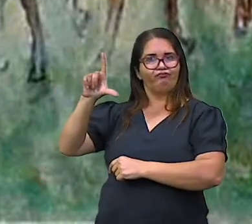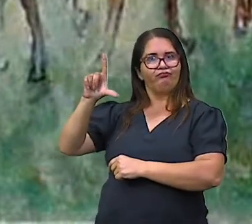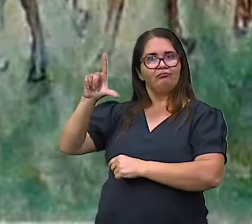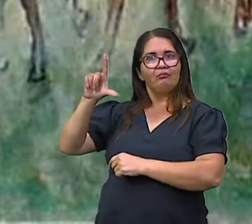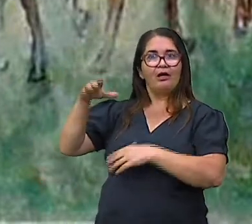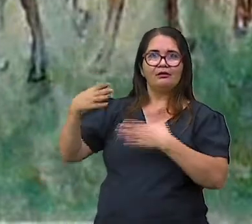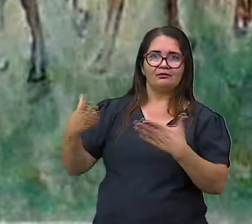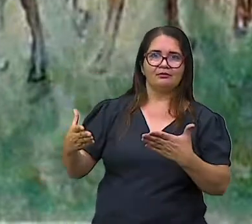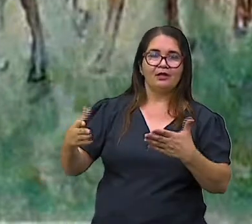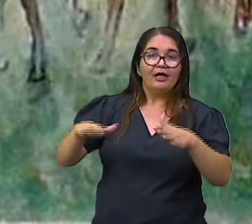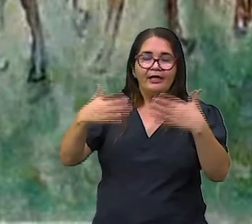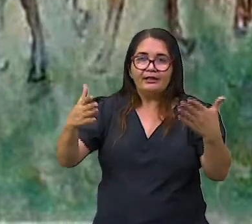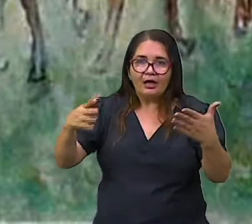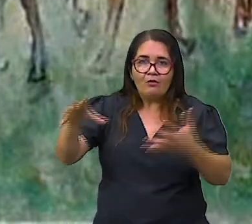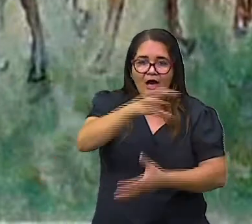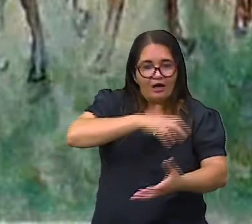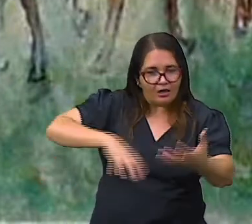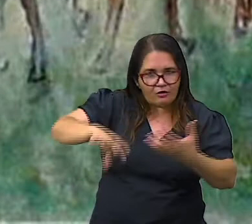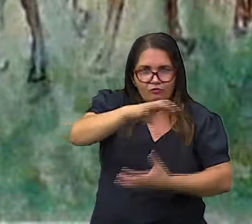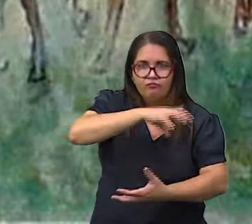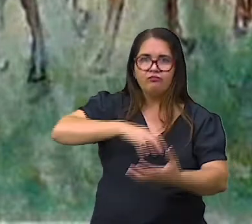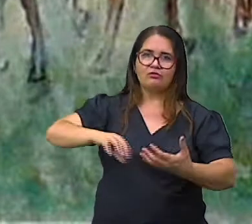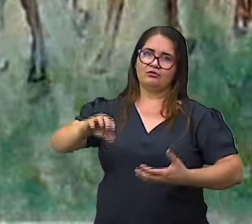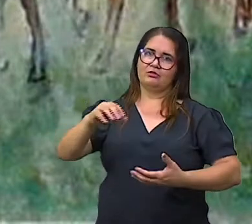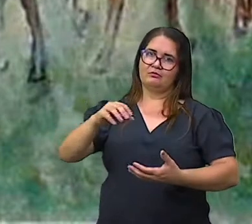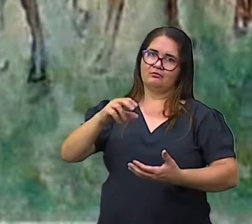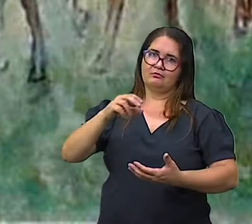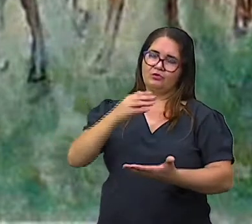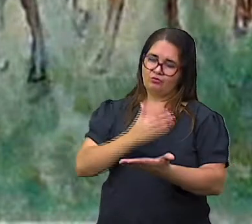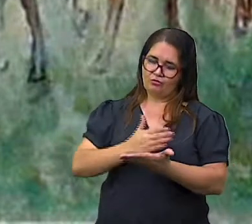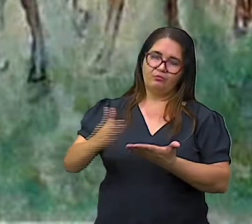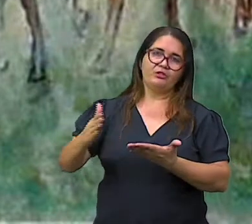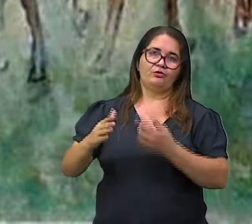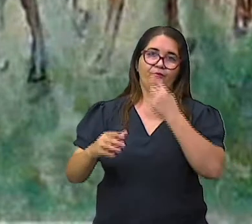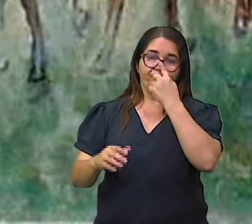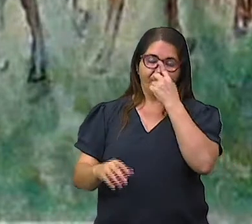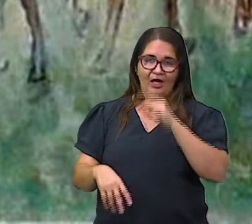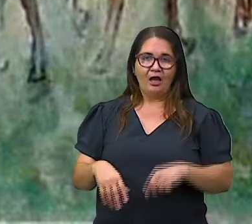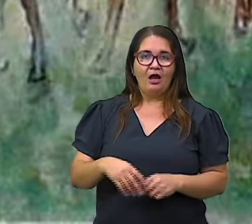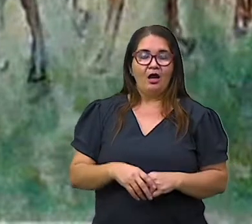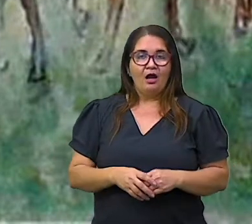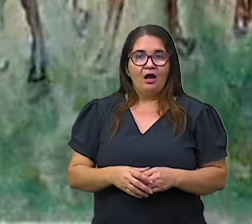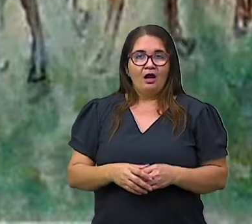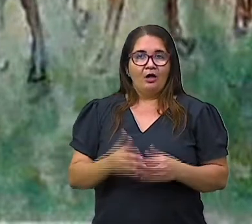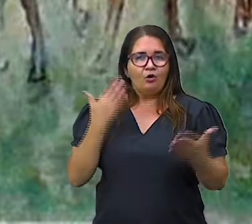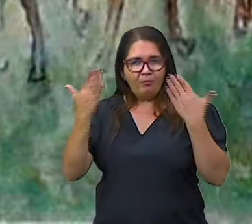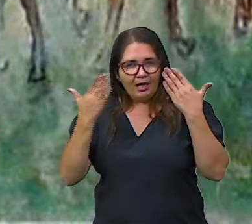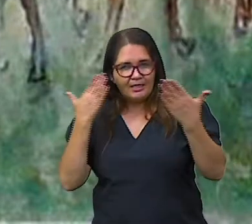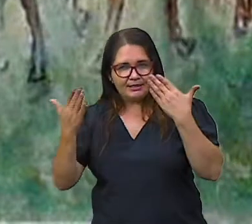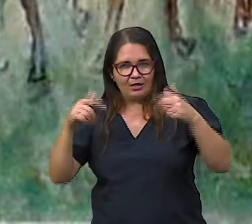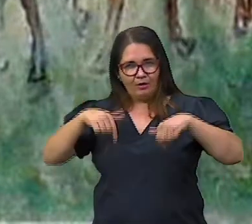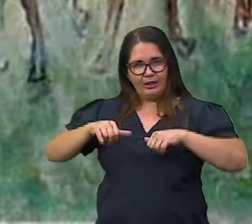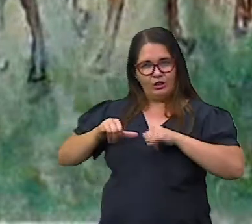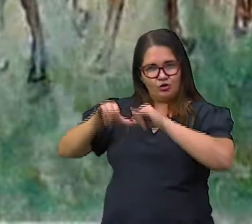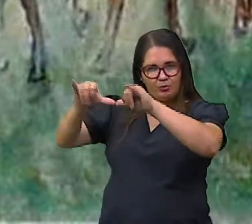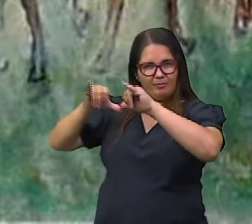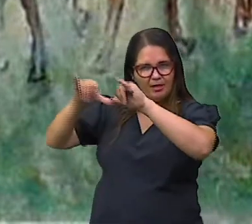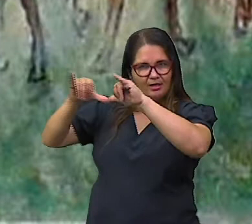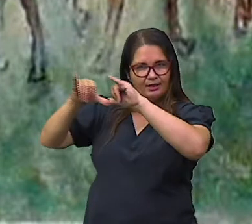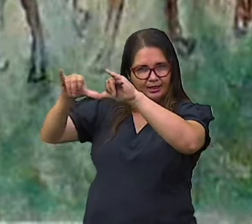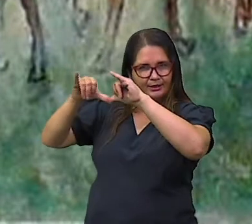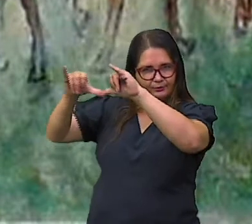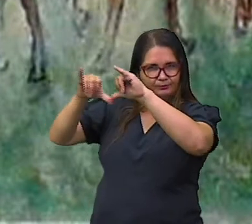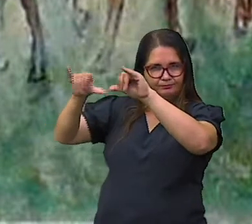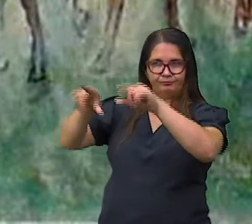temos dois produtos da mesma qualidade, né, ou similar, parecido, mas a mesma qualidade, o